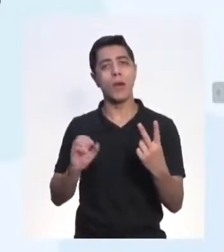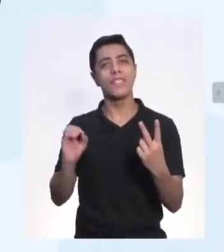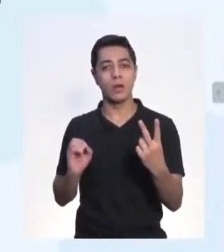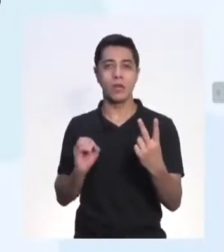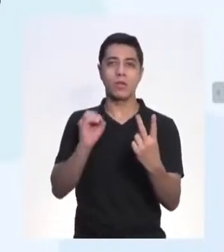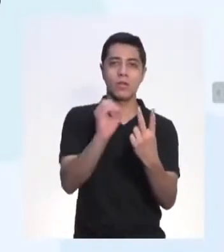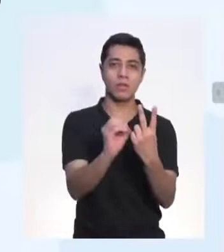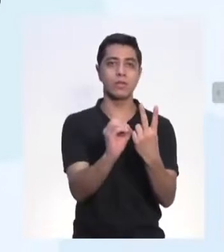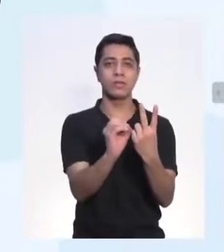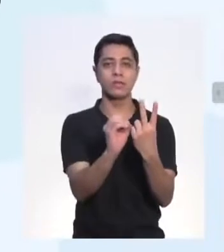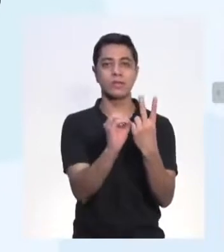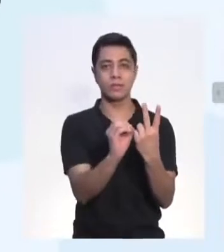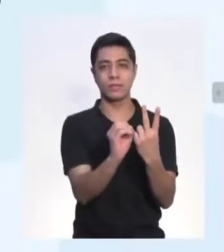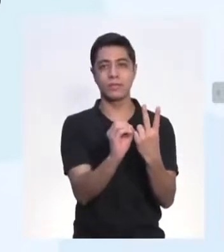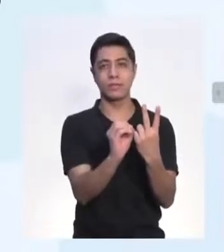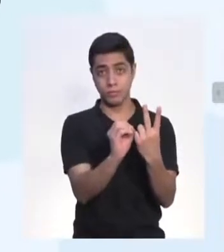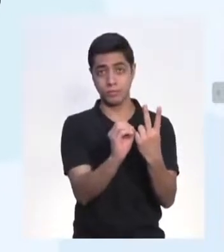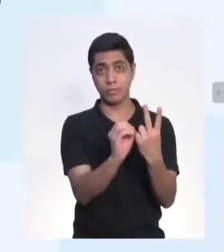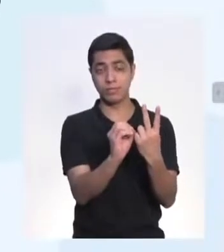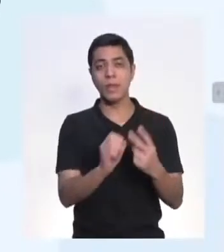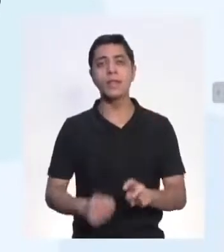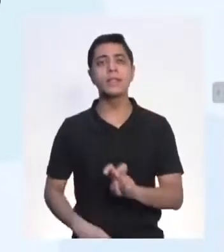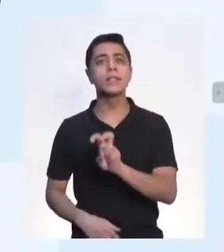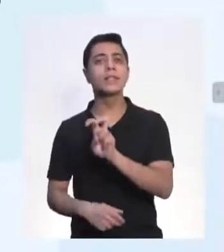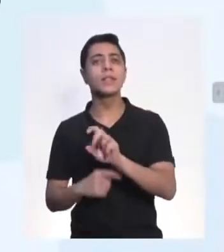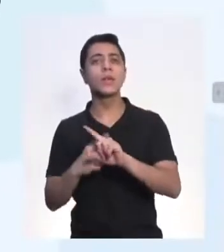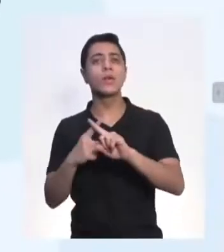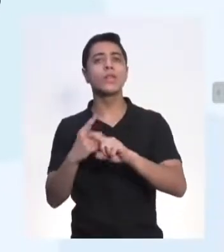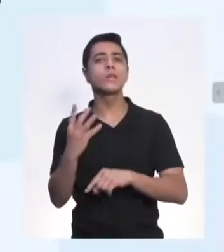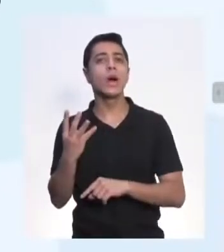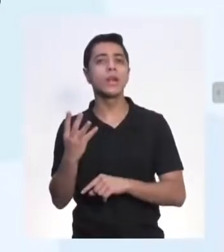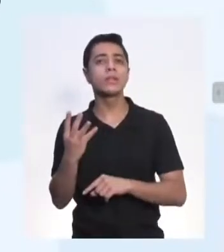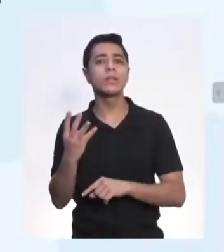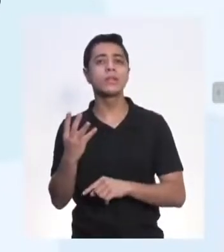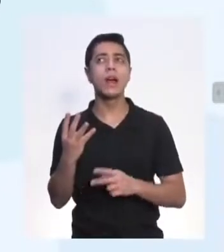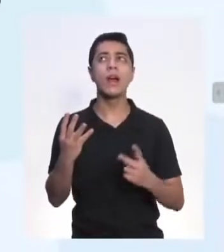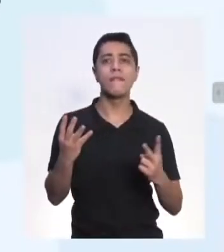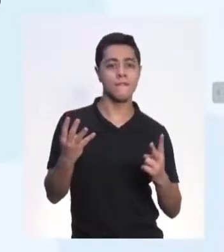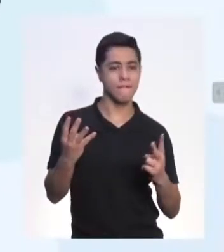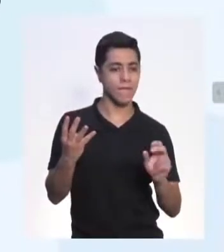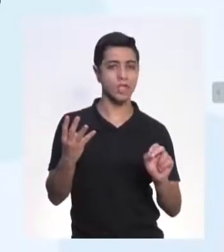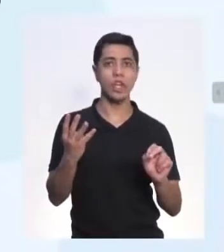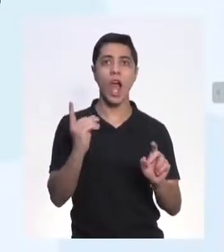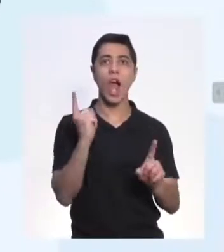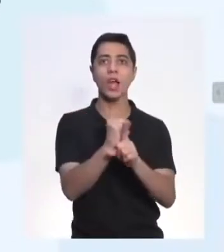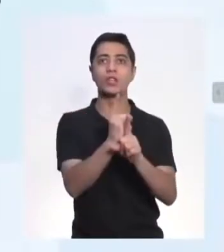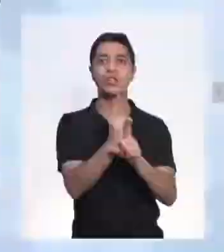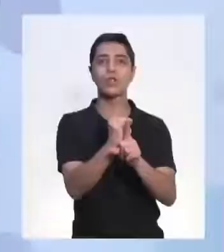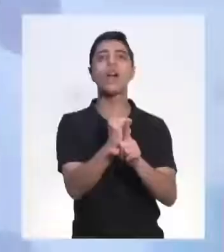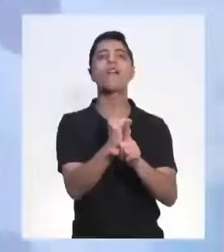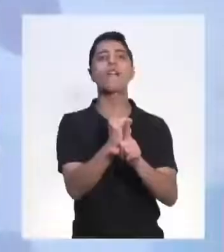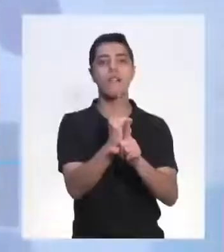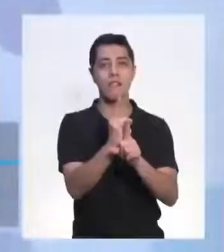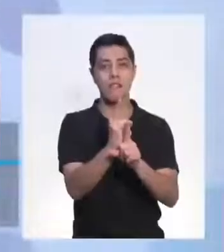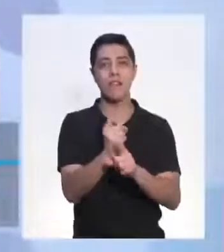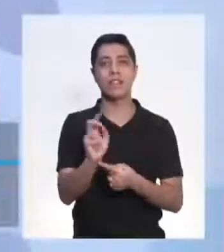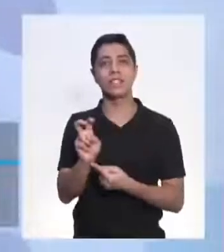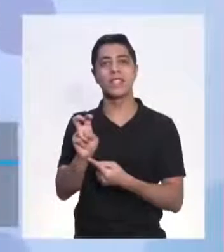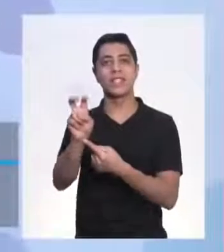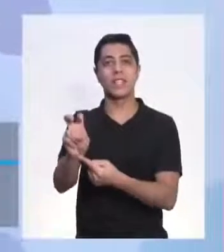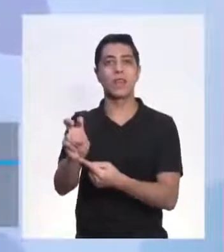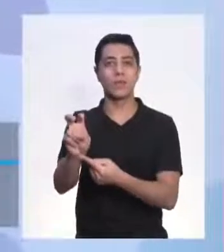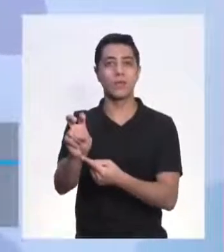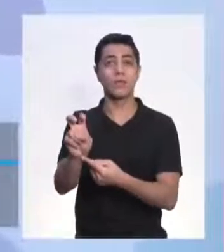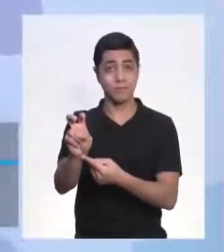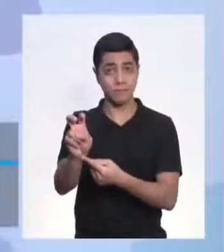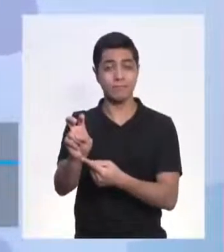vezes 4 é 20. Ótimo. Então, chegamos no 75 centésimos, que é